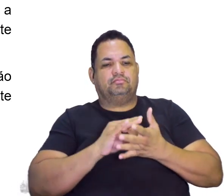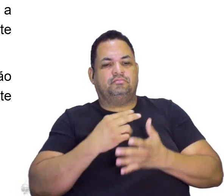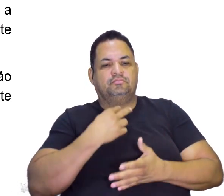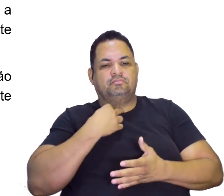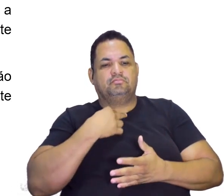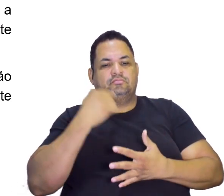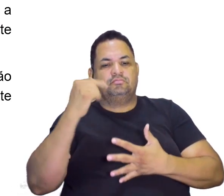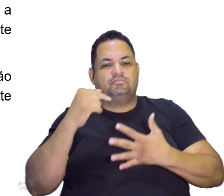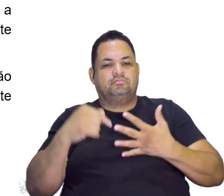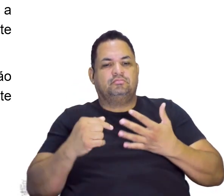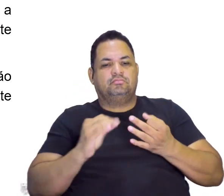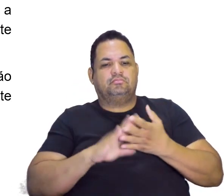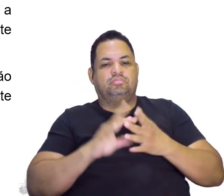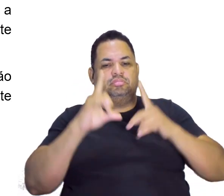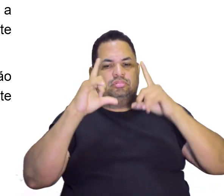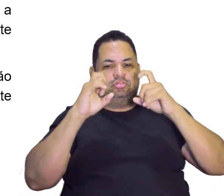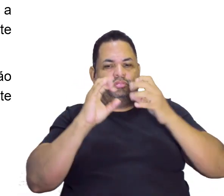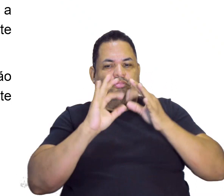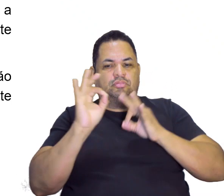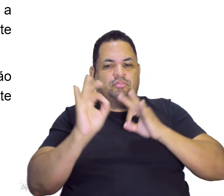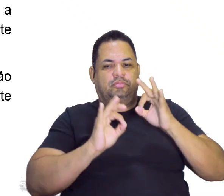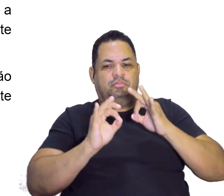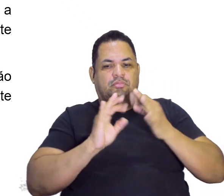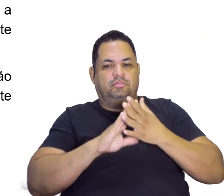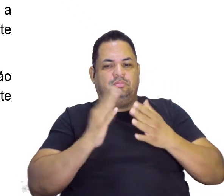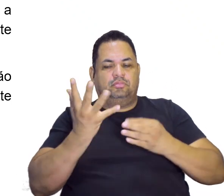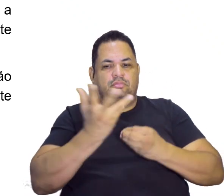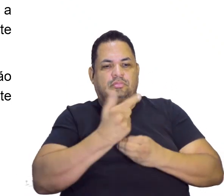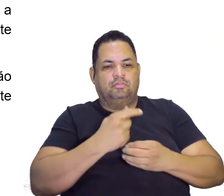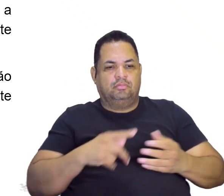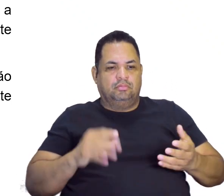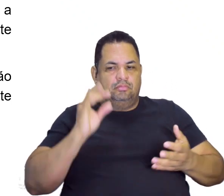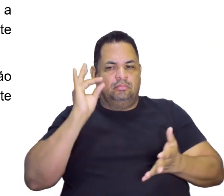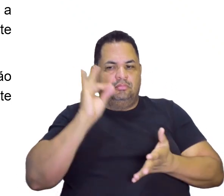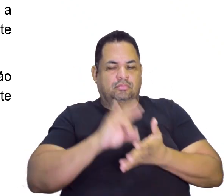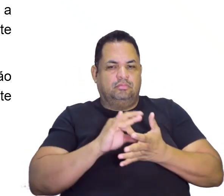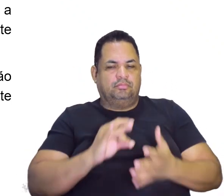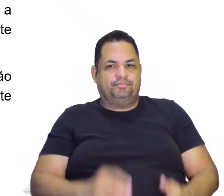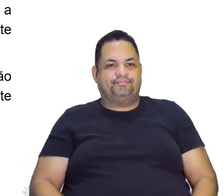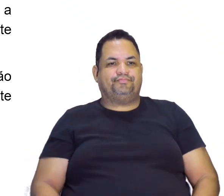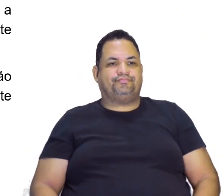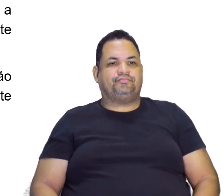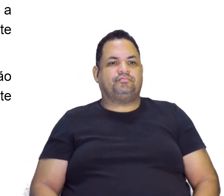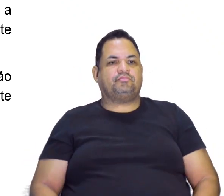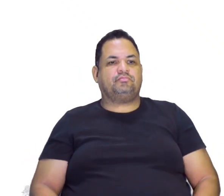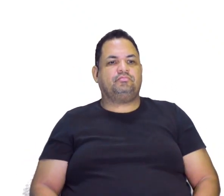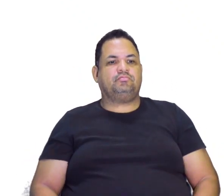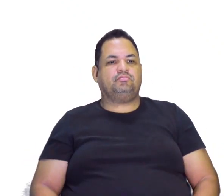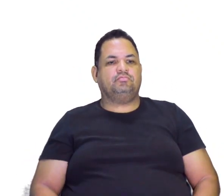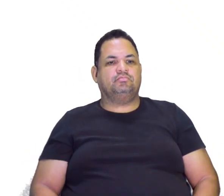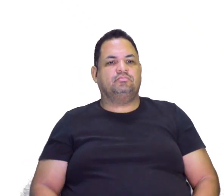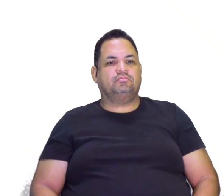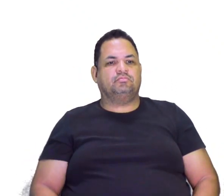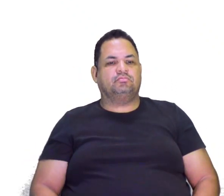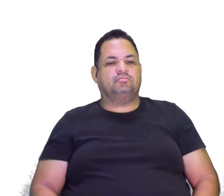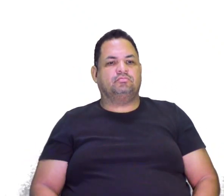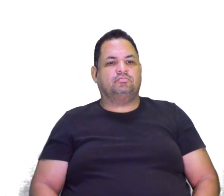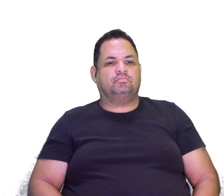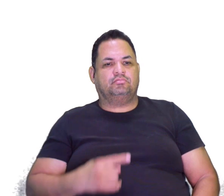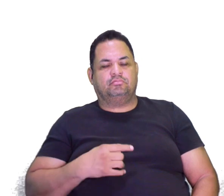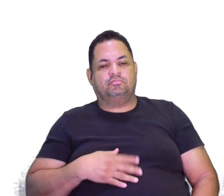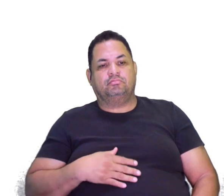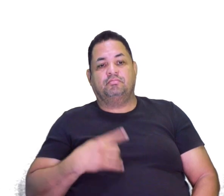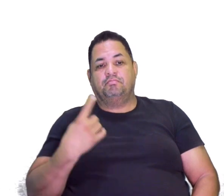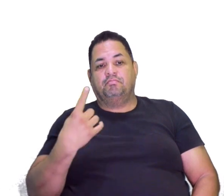podemos classificar a fotografia como uma forma de arte propriamente dita. Então, nós vemos que apenas